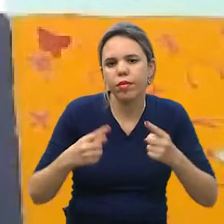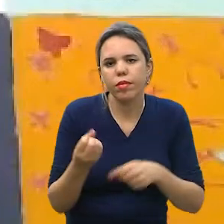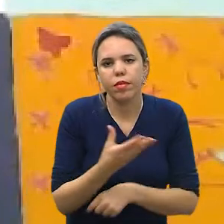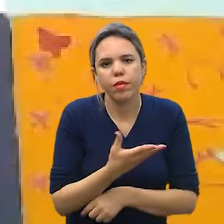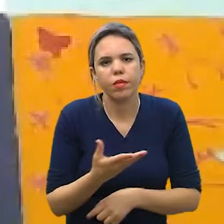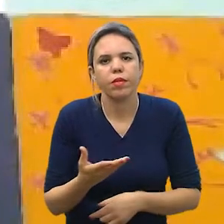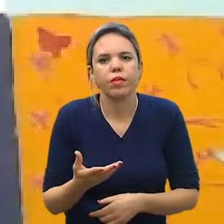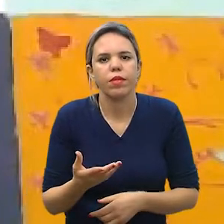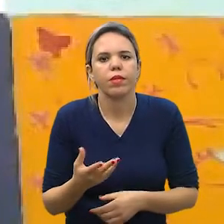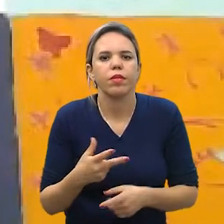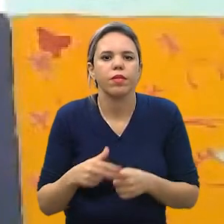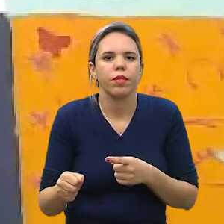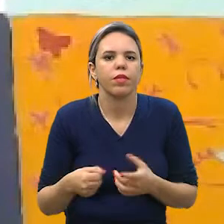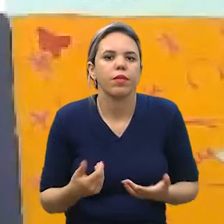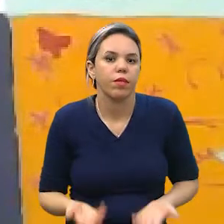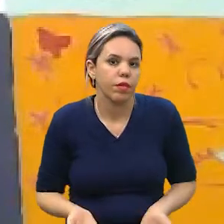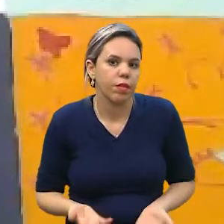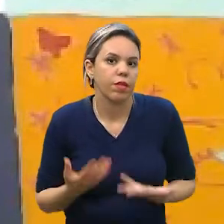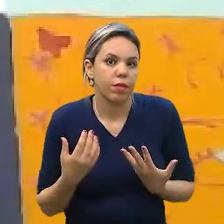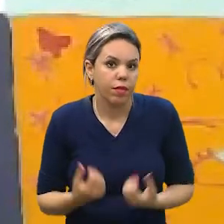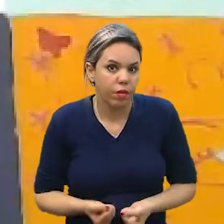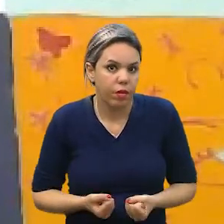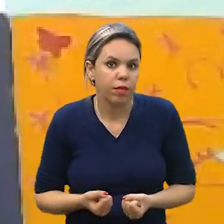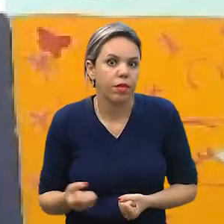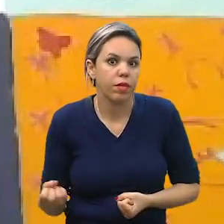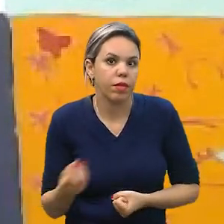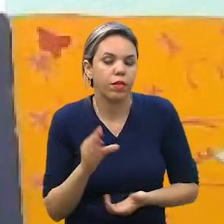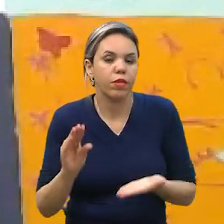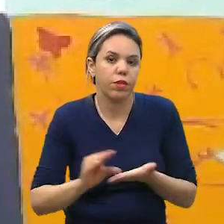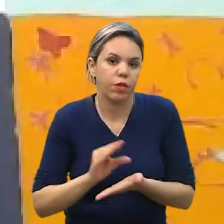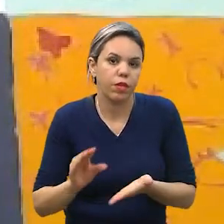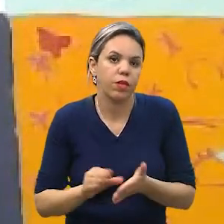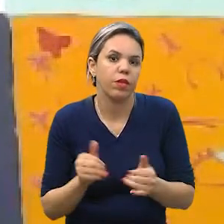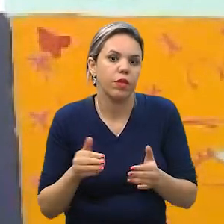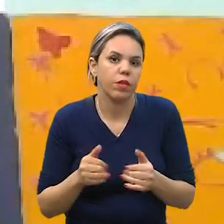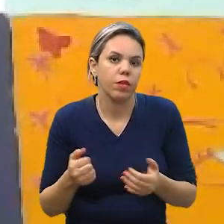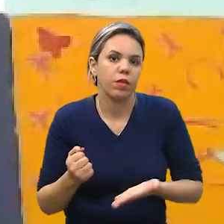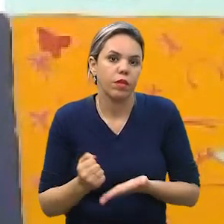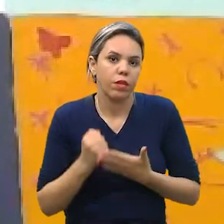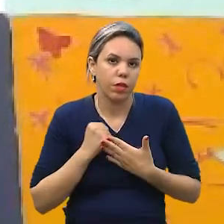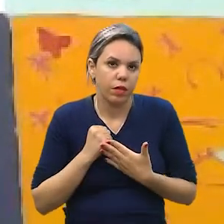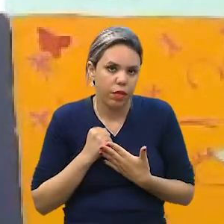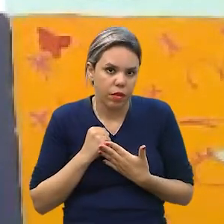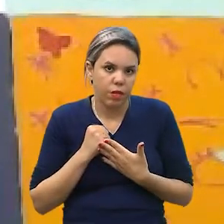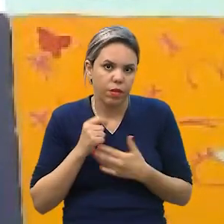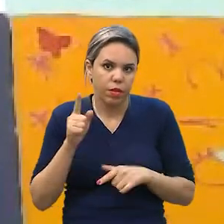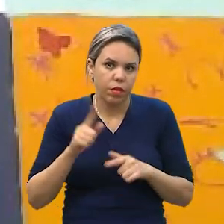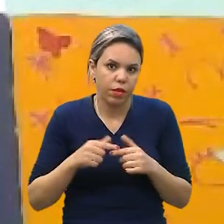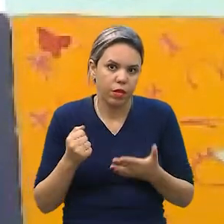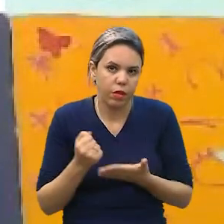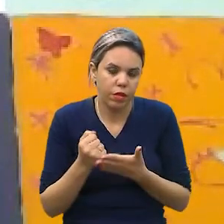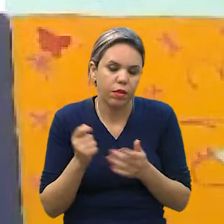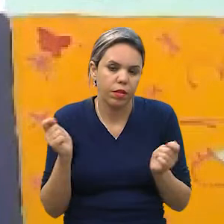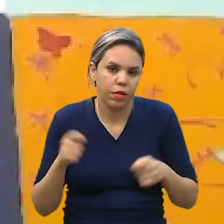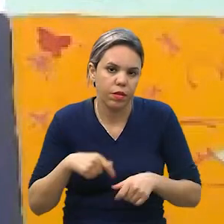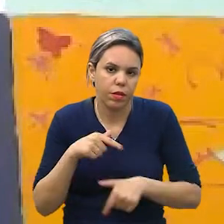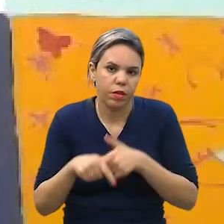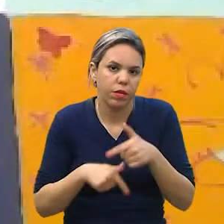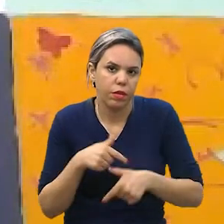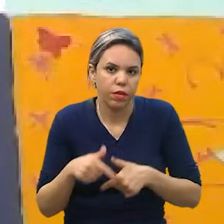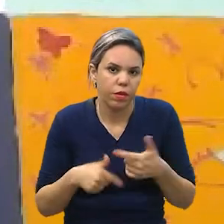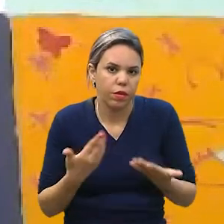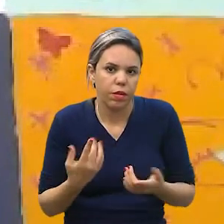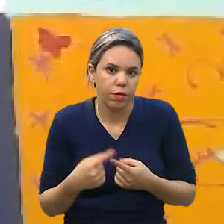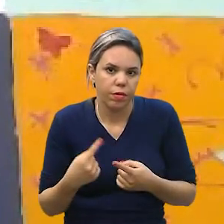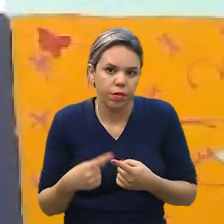desafio e uma nova superação, né? Vamos buscar novos recursos, vamos buscar novas ferramentas para poder trabalhar,